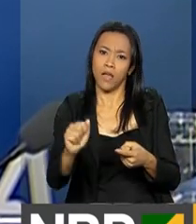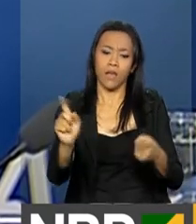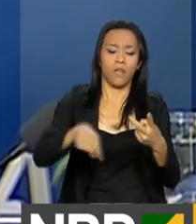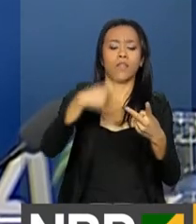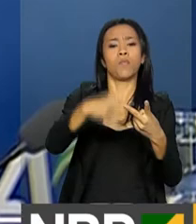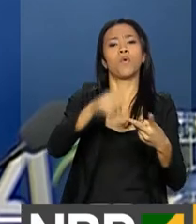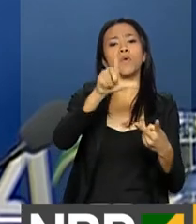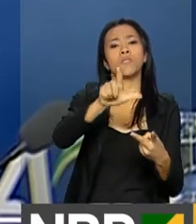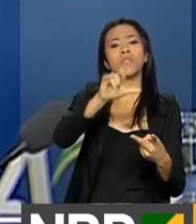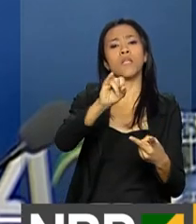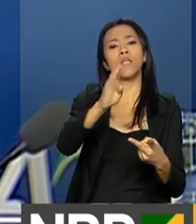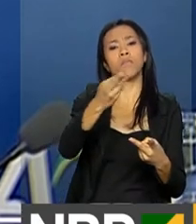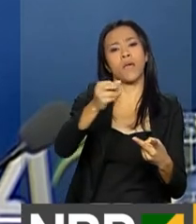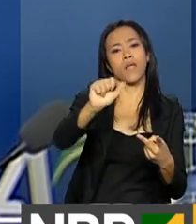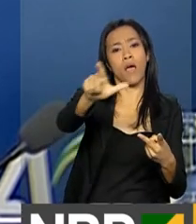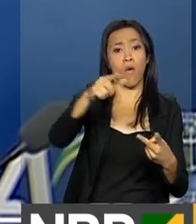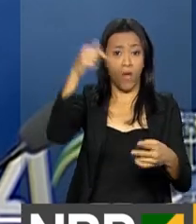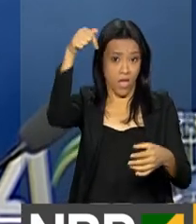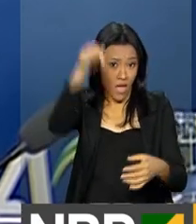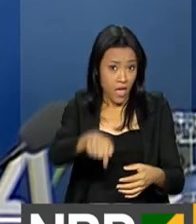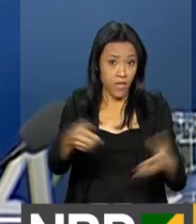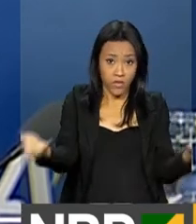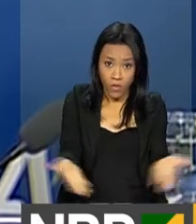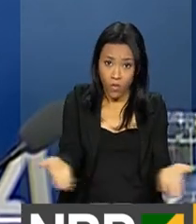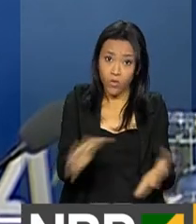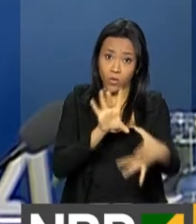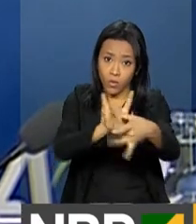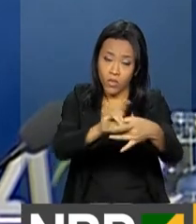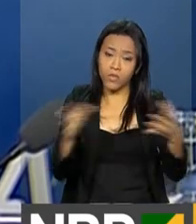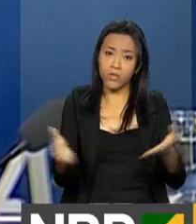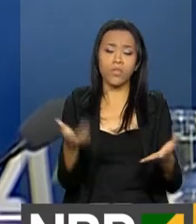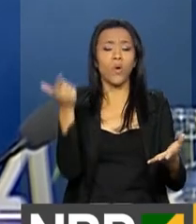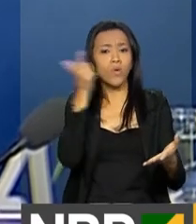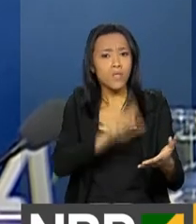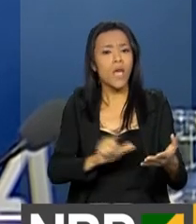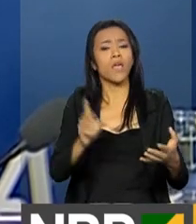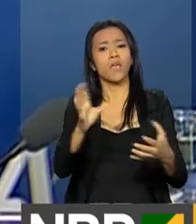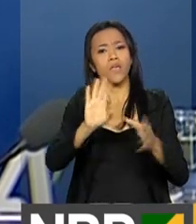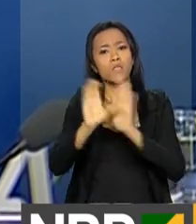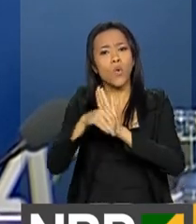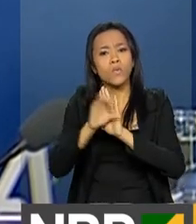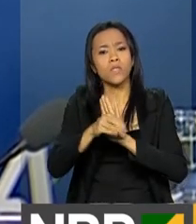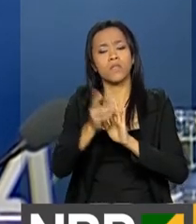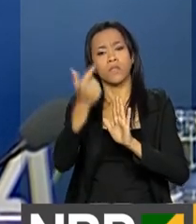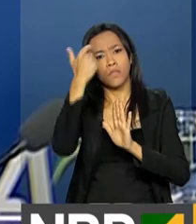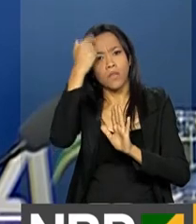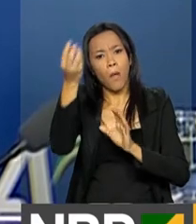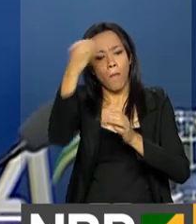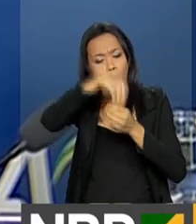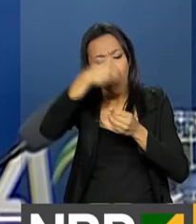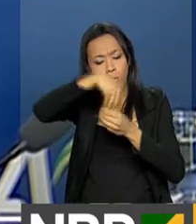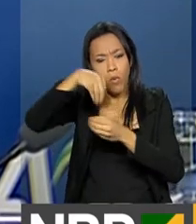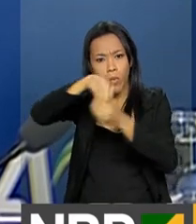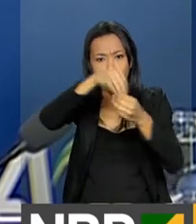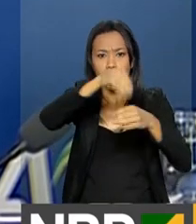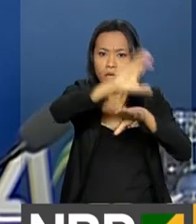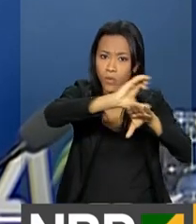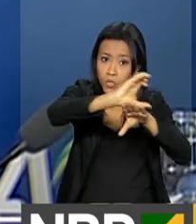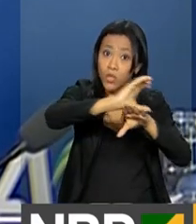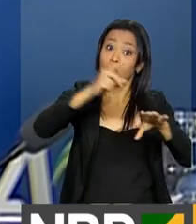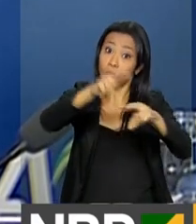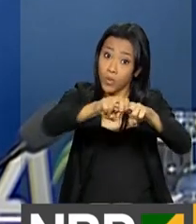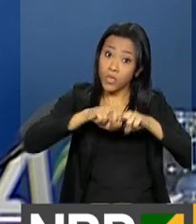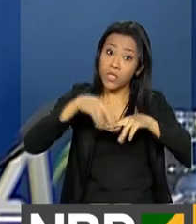nosso Estado, não, ele conseguiu somar estes conceitos todos. E por isso que a Constituição nossa é uma